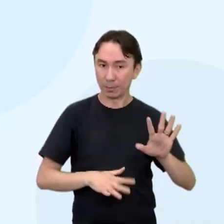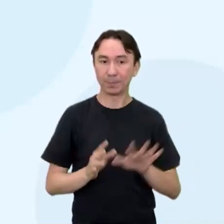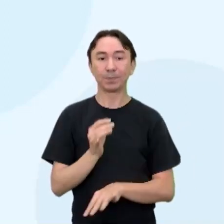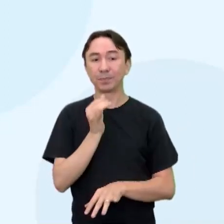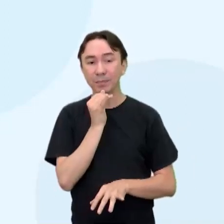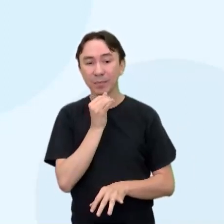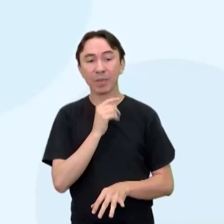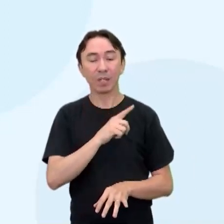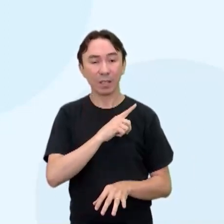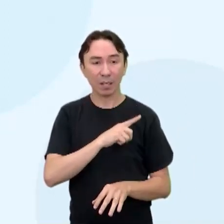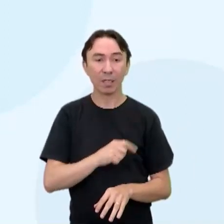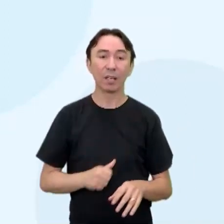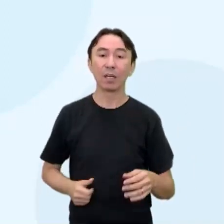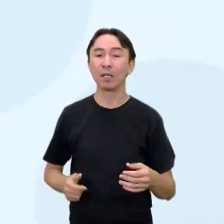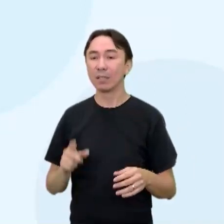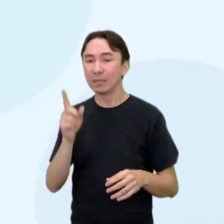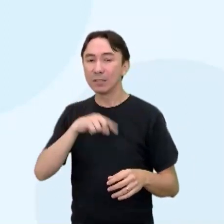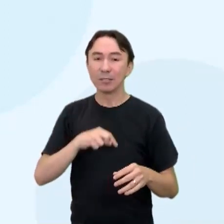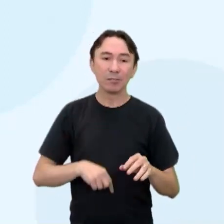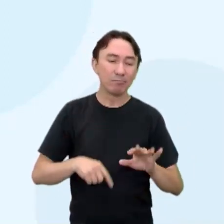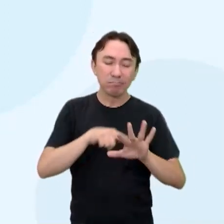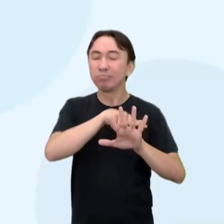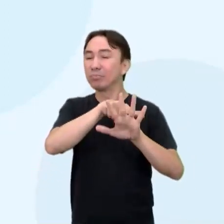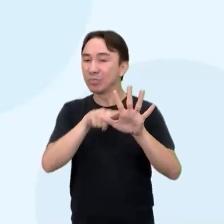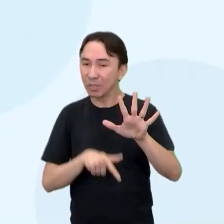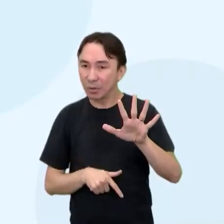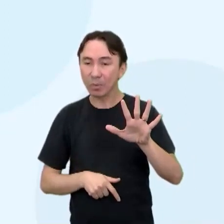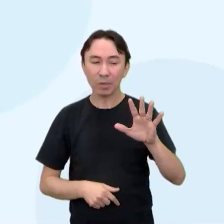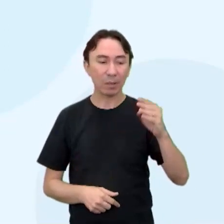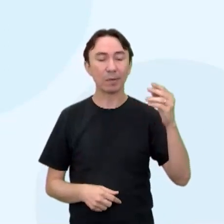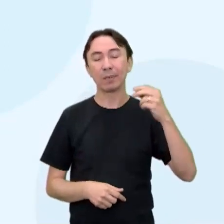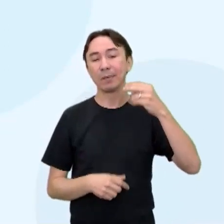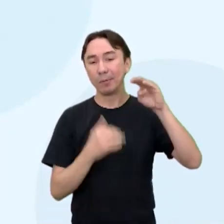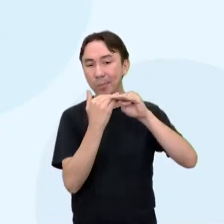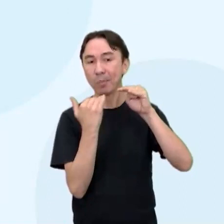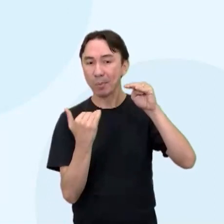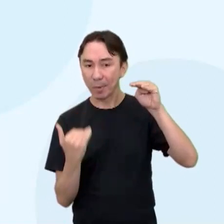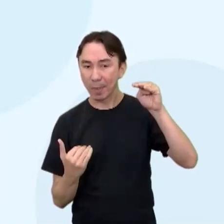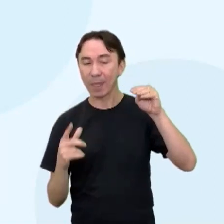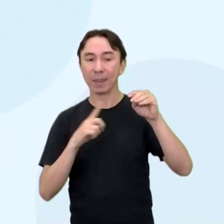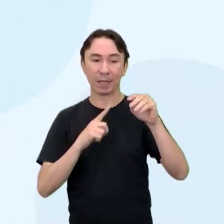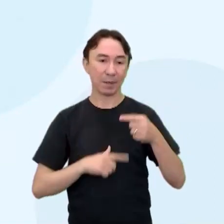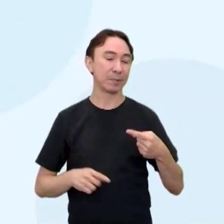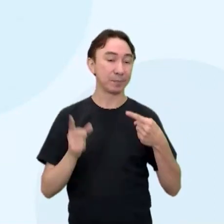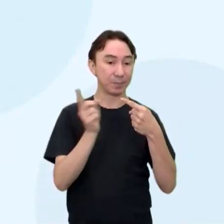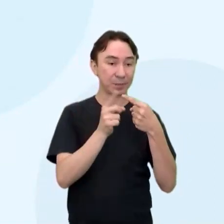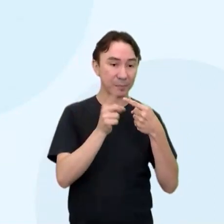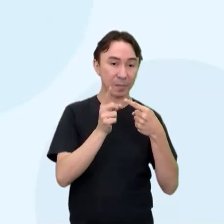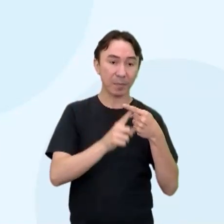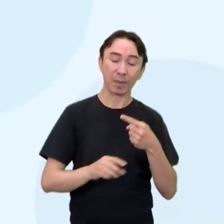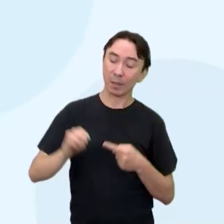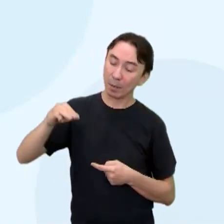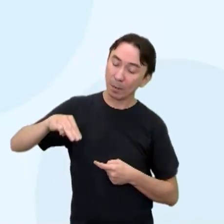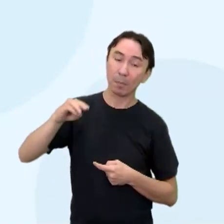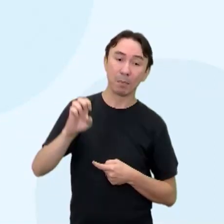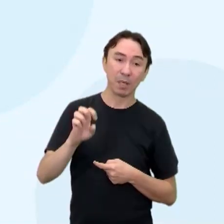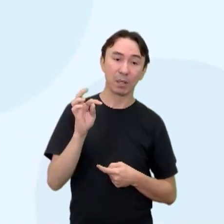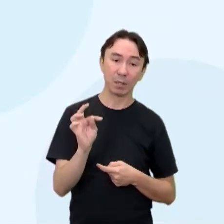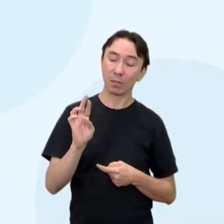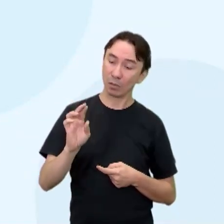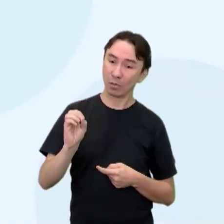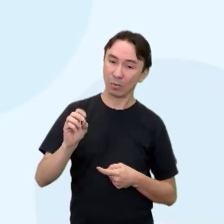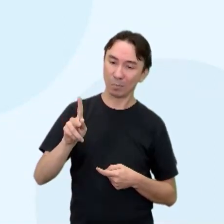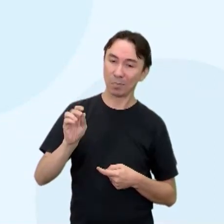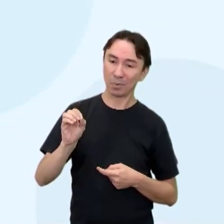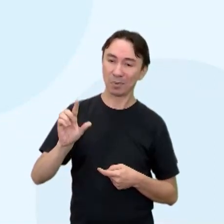aí foram subdivididos em 2 ou 3 subníveis. Aí nós temos as metrópoles, que são 15 centros